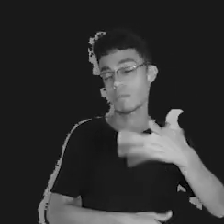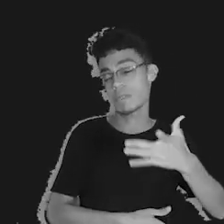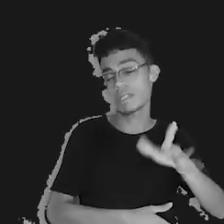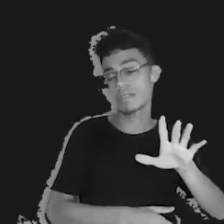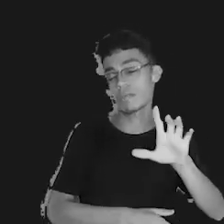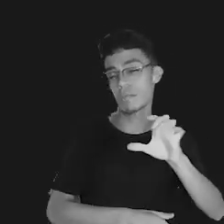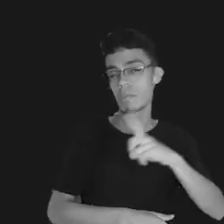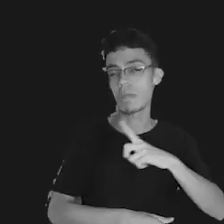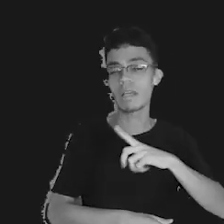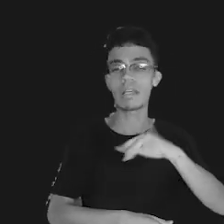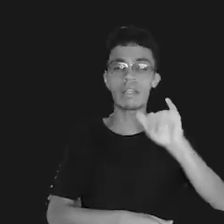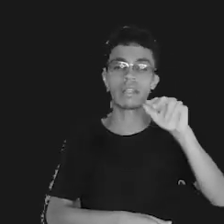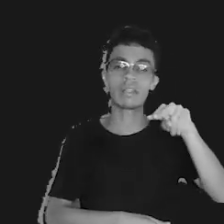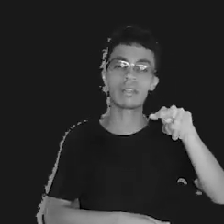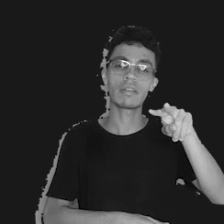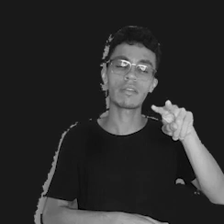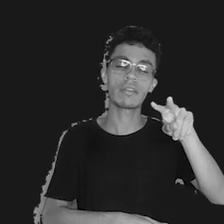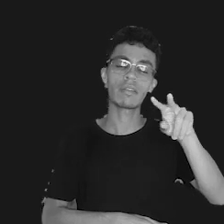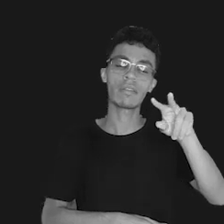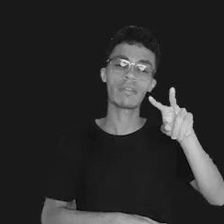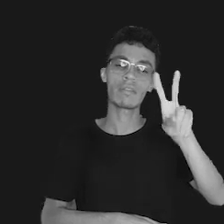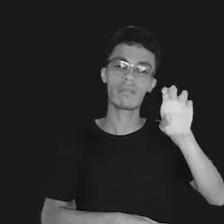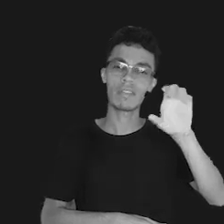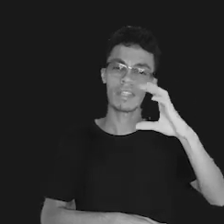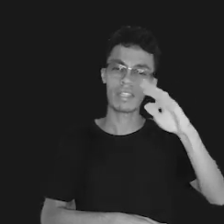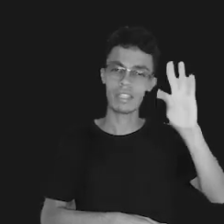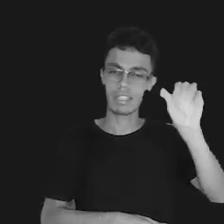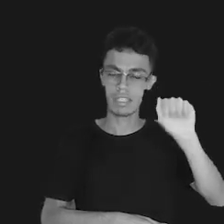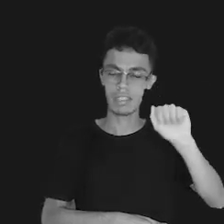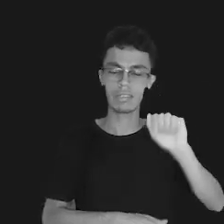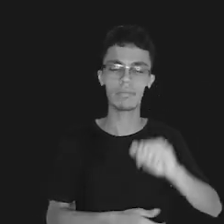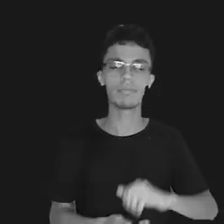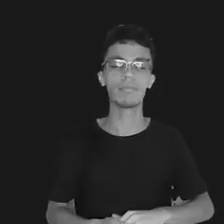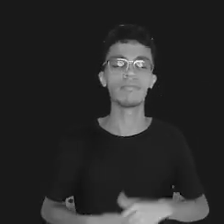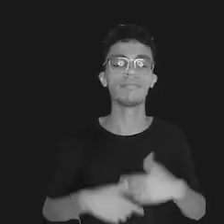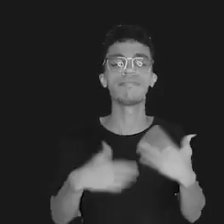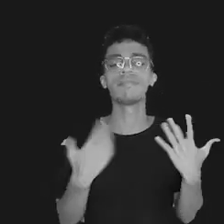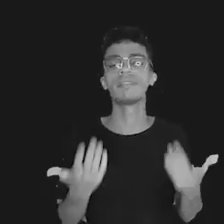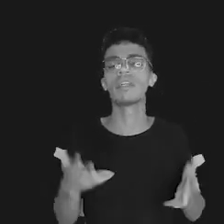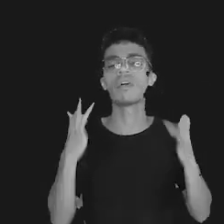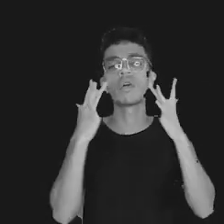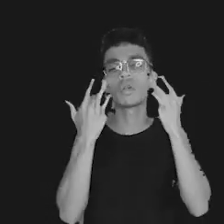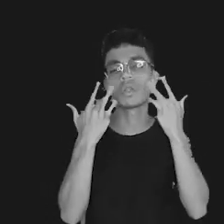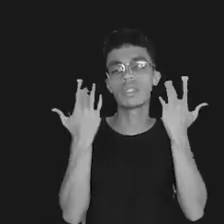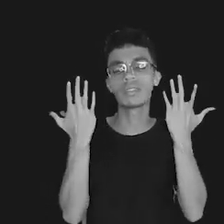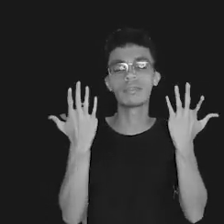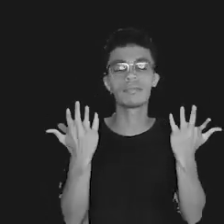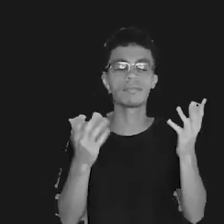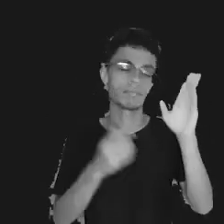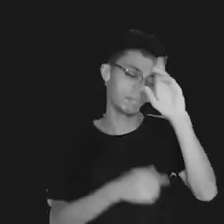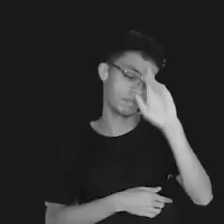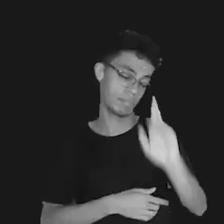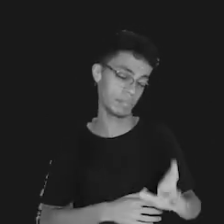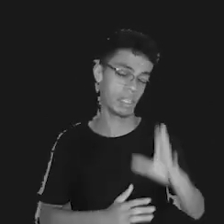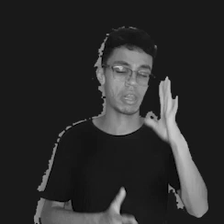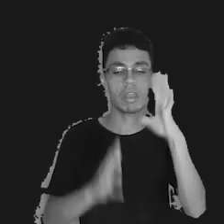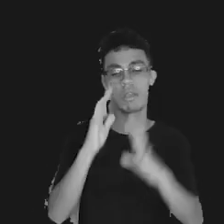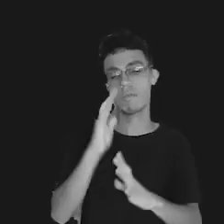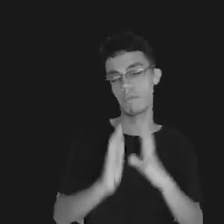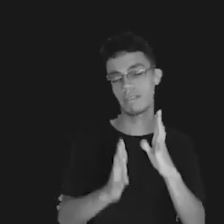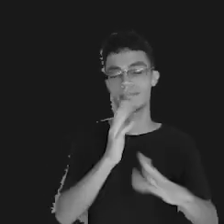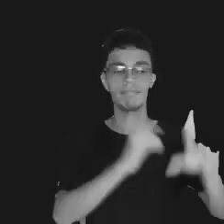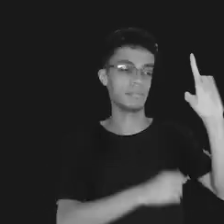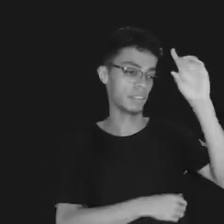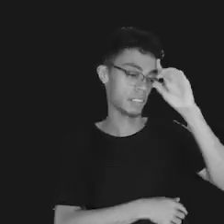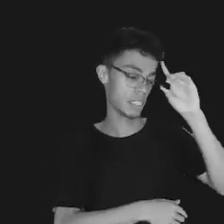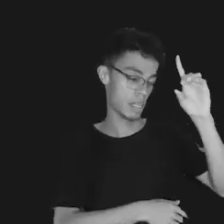Infectas. Juiz velho para a plateia. E isso é teatro, senhores. Conflito iminente,